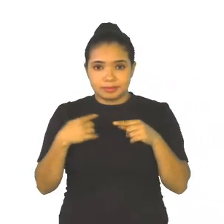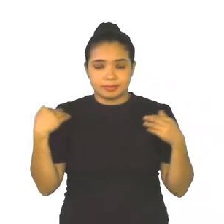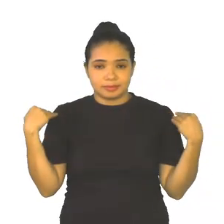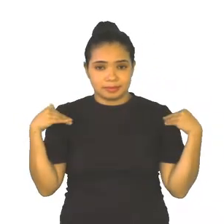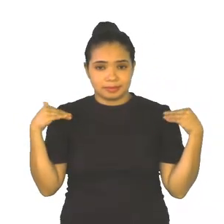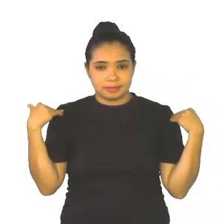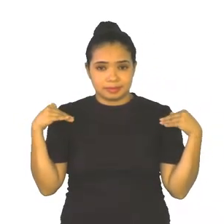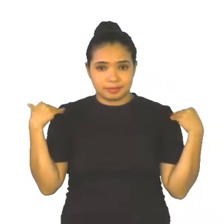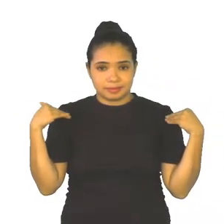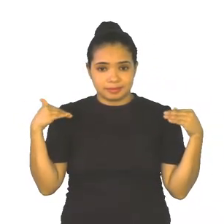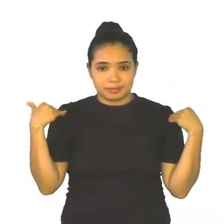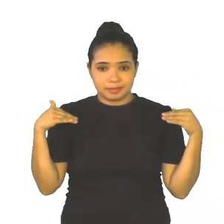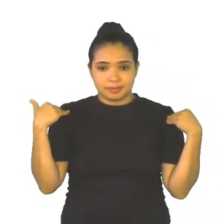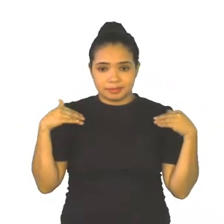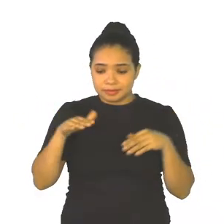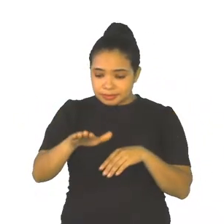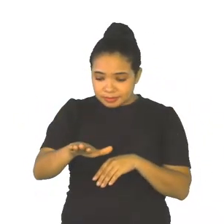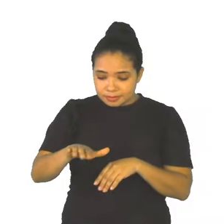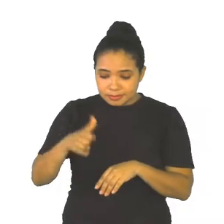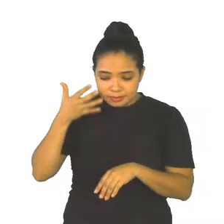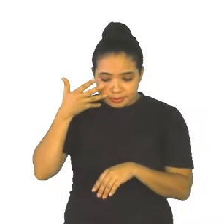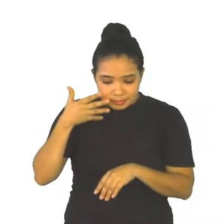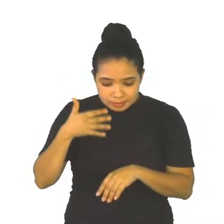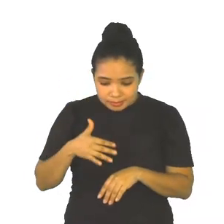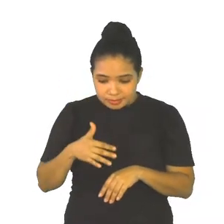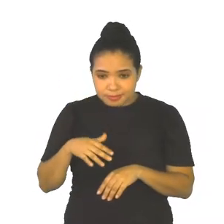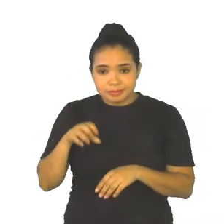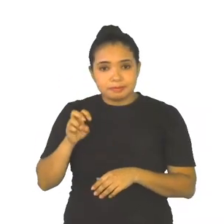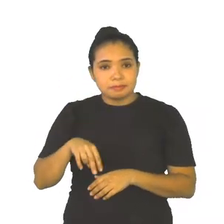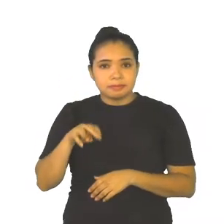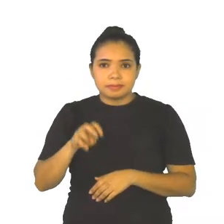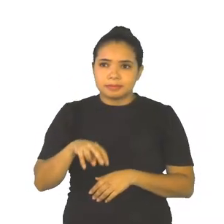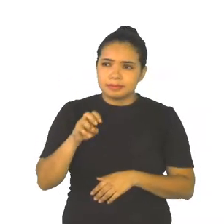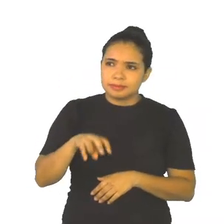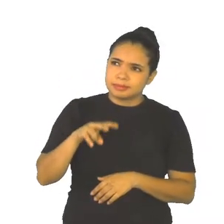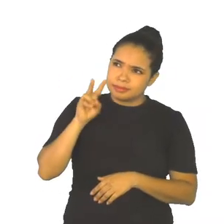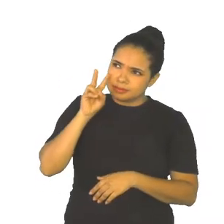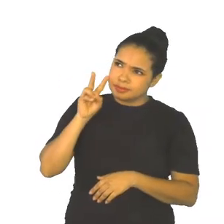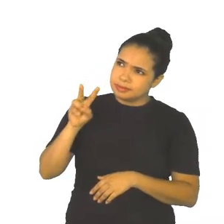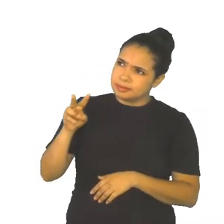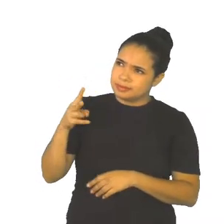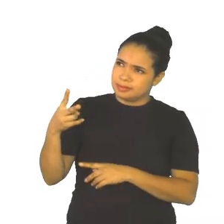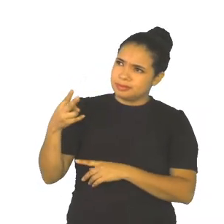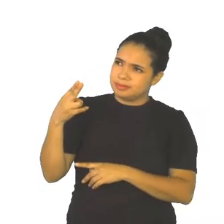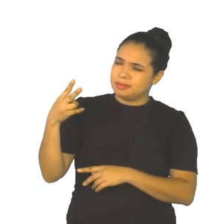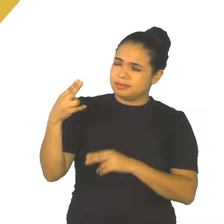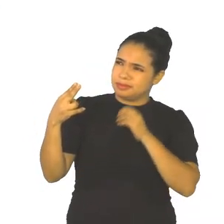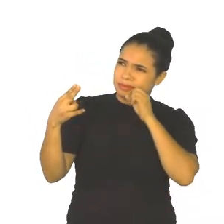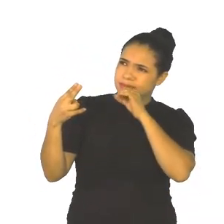ombros. Chama a menina, que chega ressabiada, olhando a cintilante tesoura.